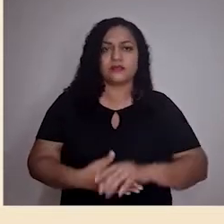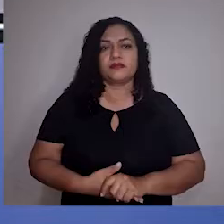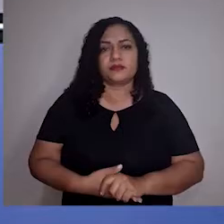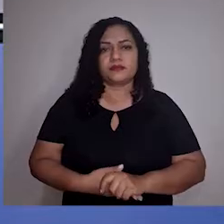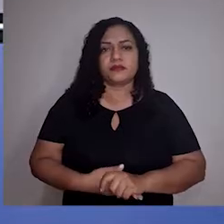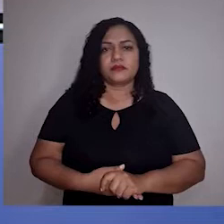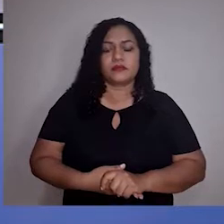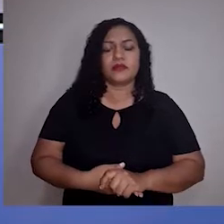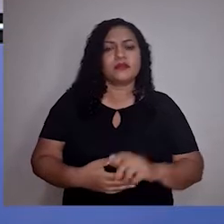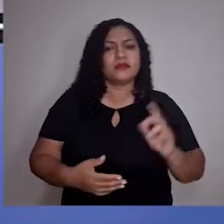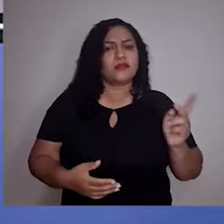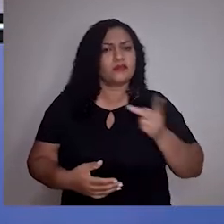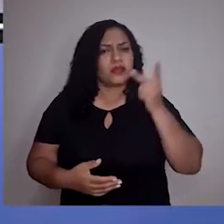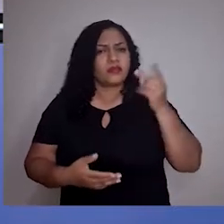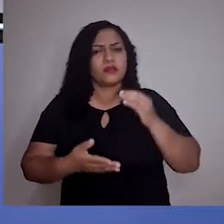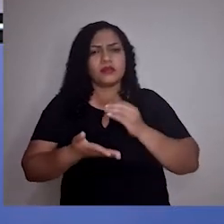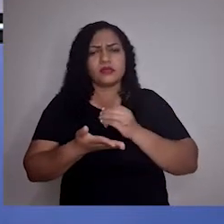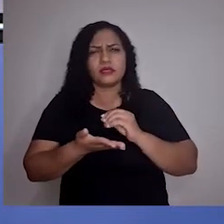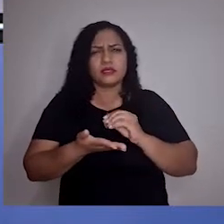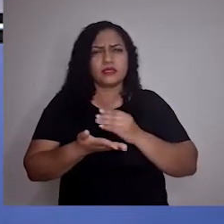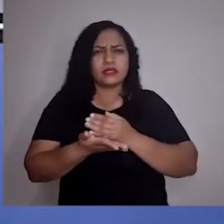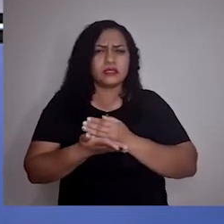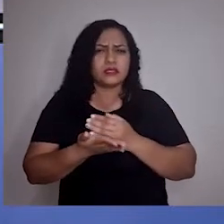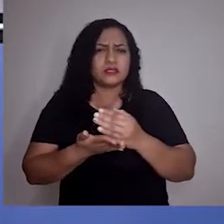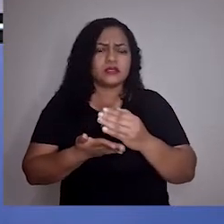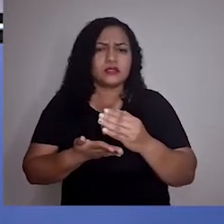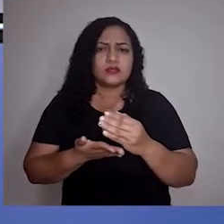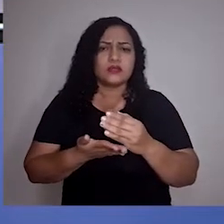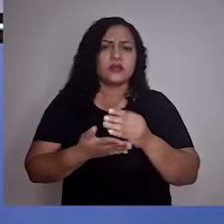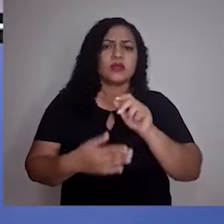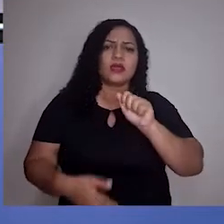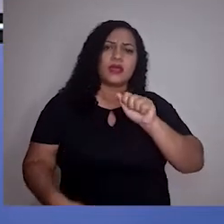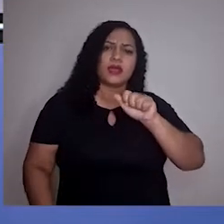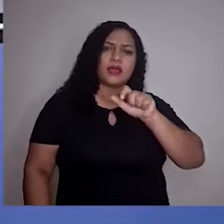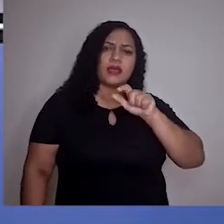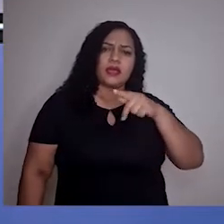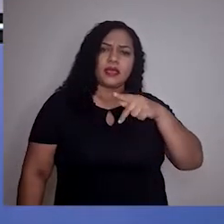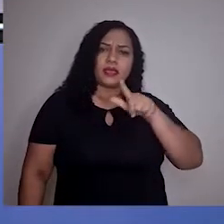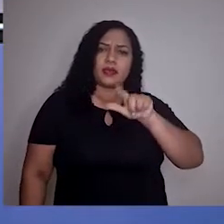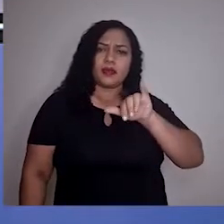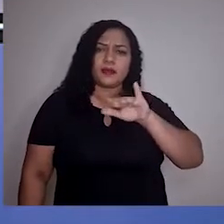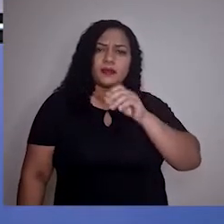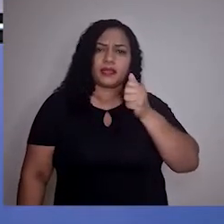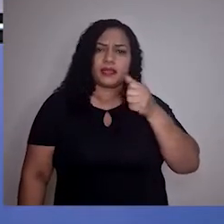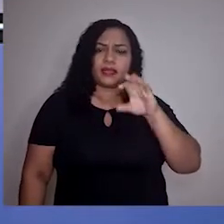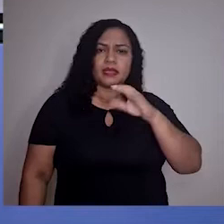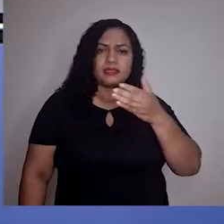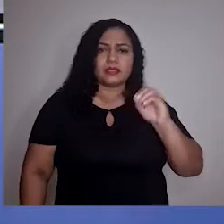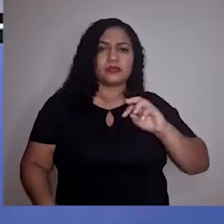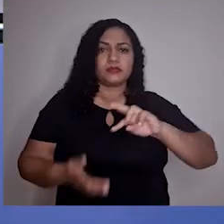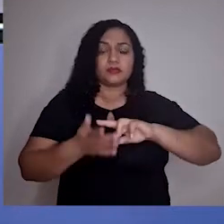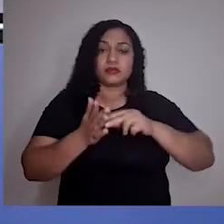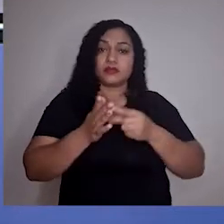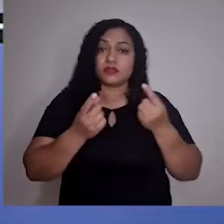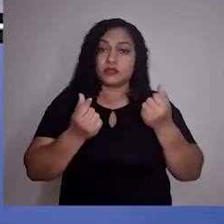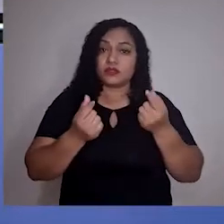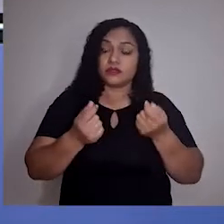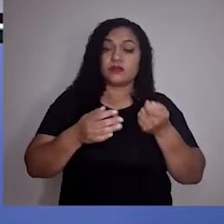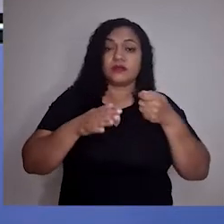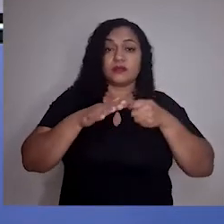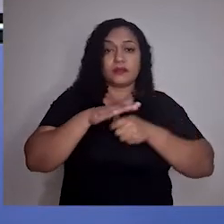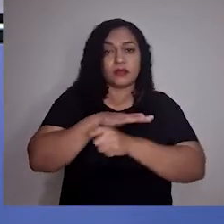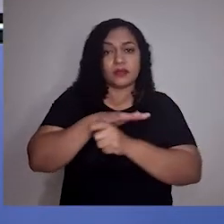aplicação. Vamos ver um exemplo da aplicação desses